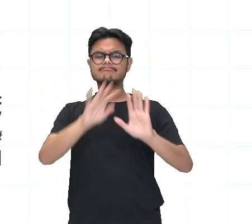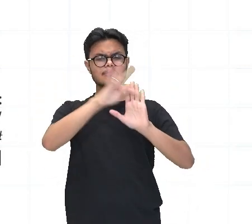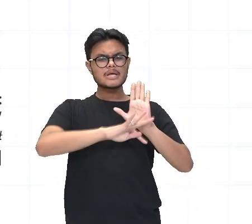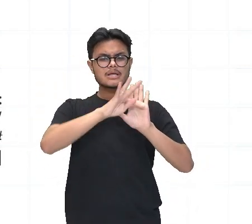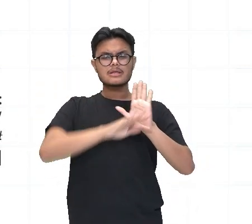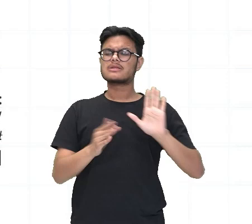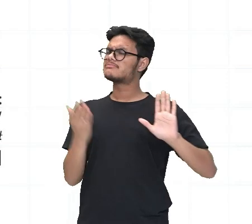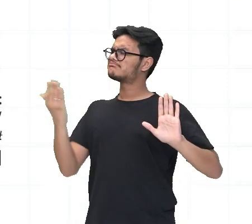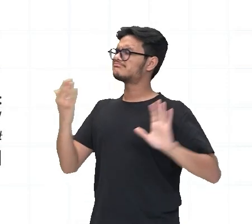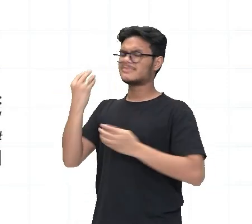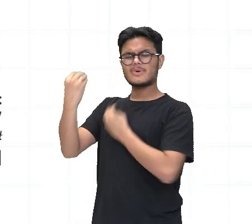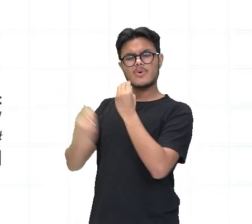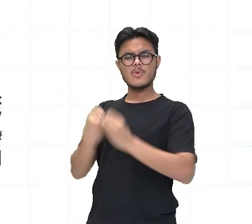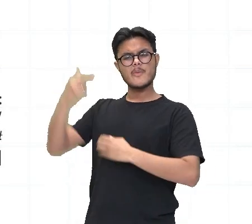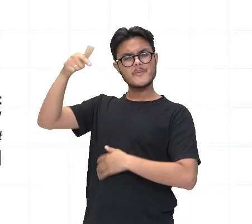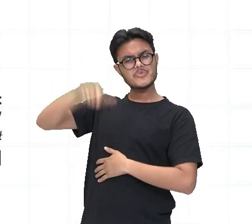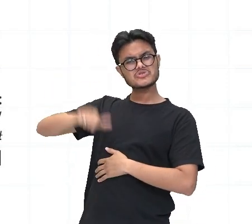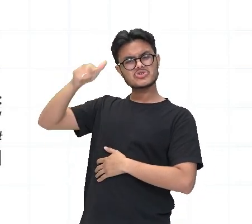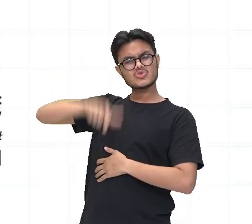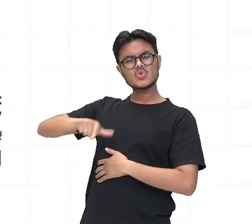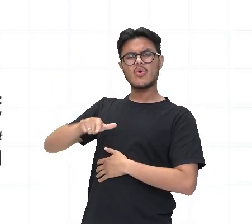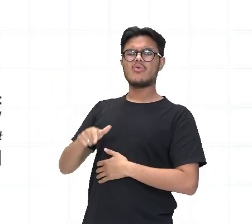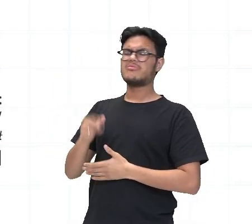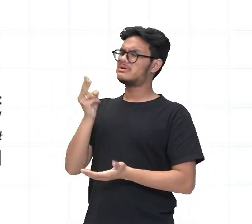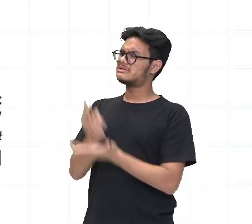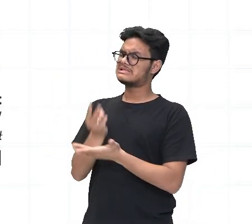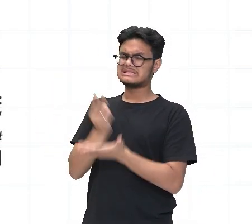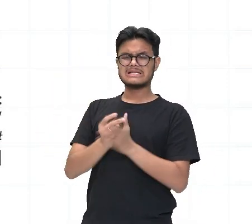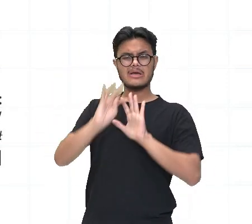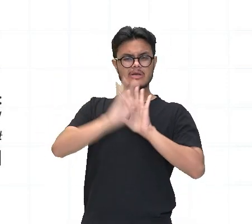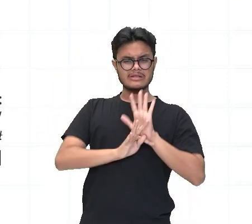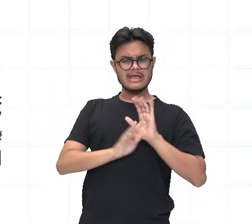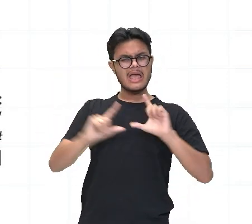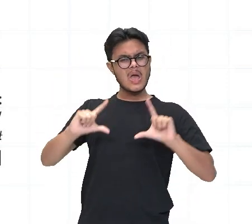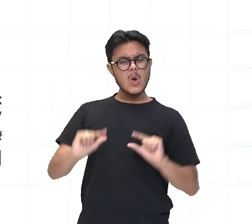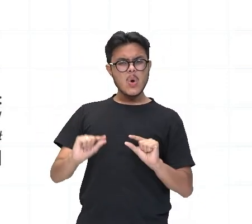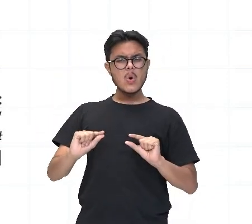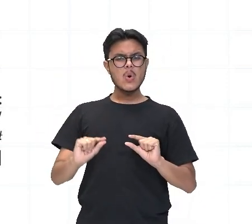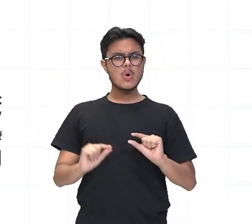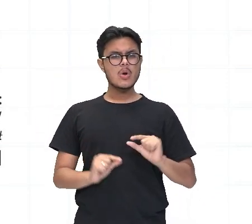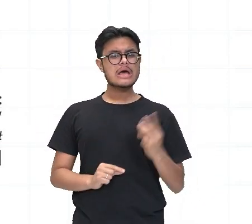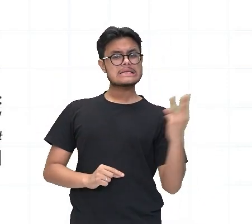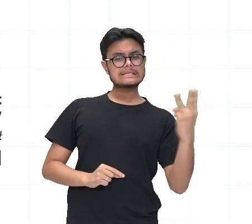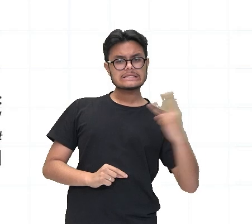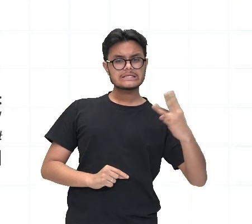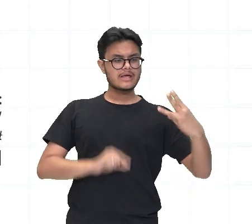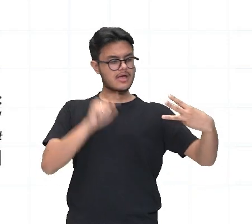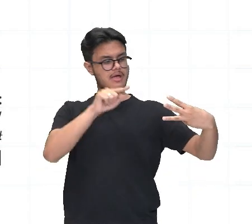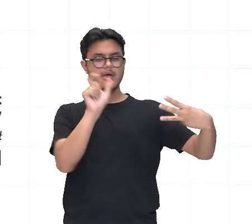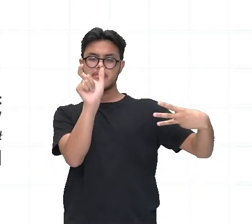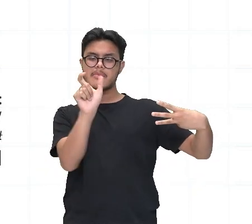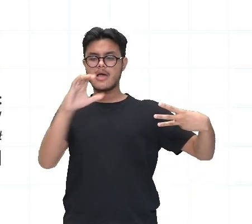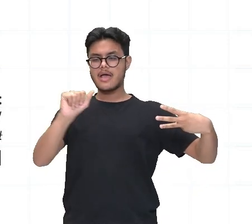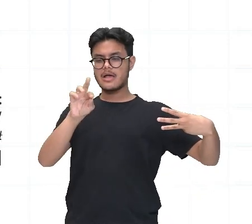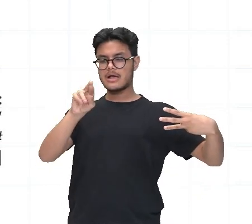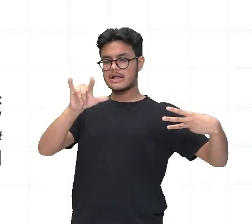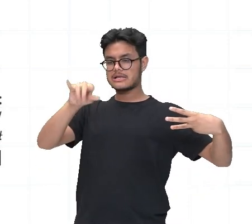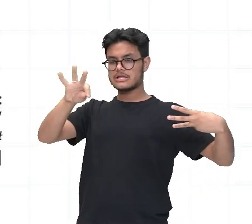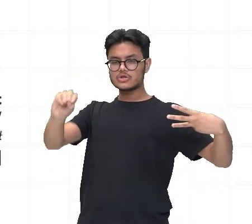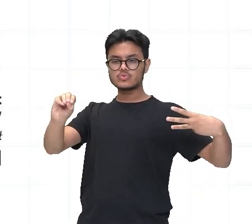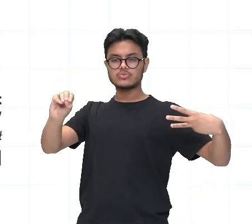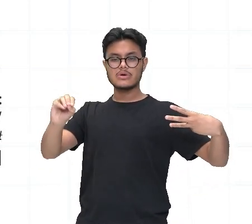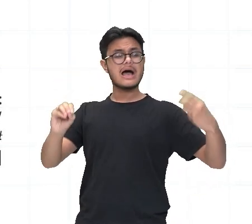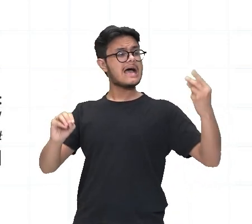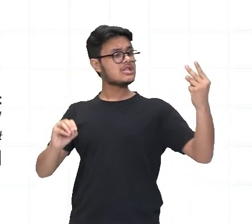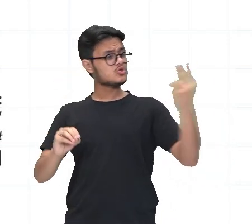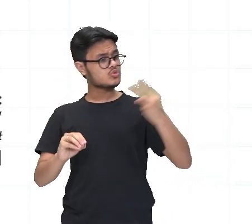de repetições, né? Um texto tão curto e eu repito 3 vezes a palavra Carlito, 2 vezes a palavra barco. E